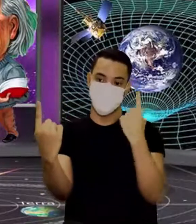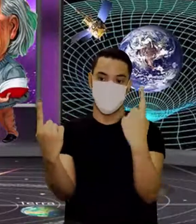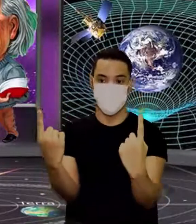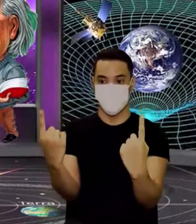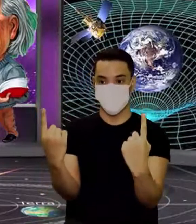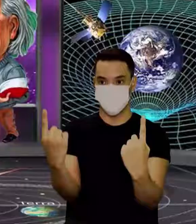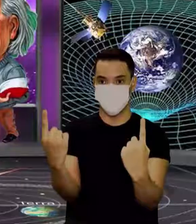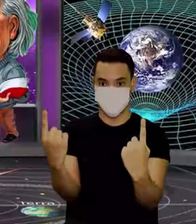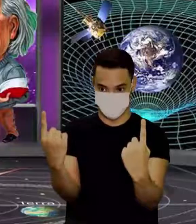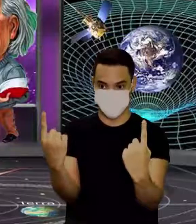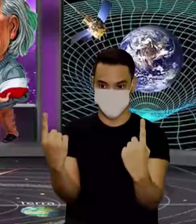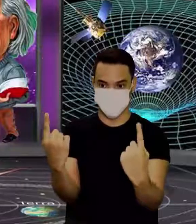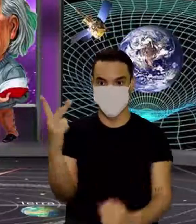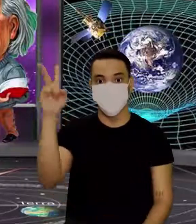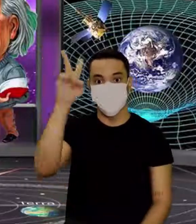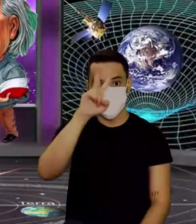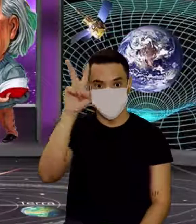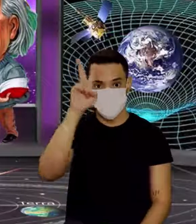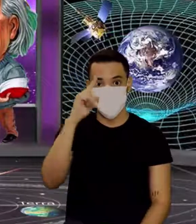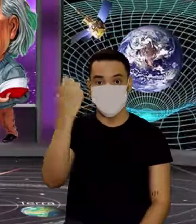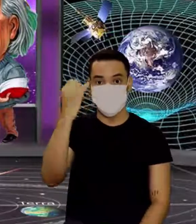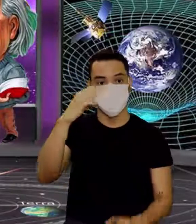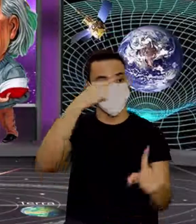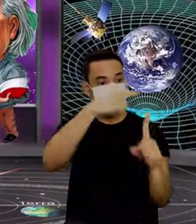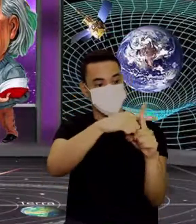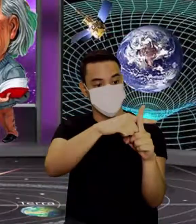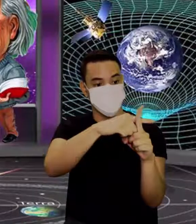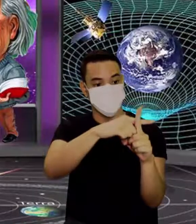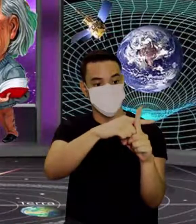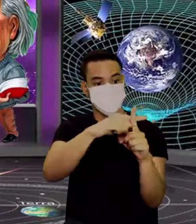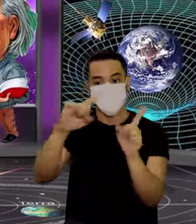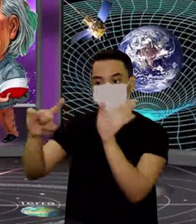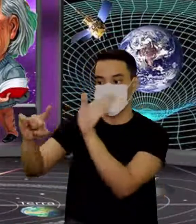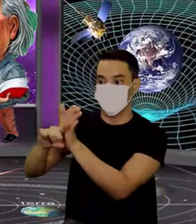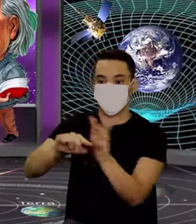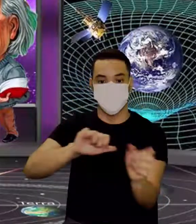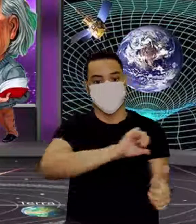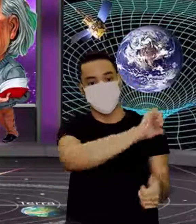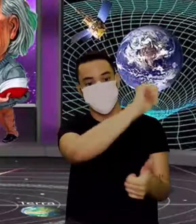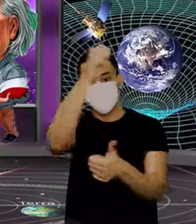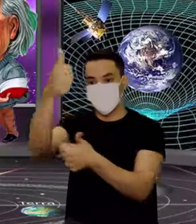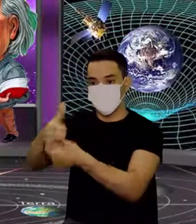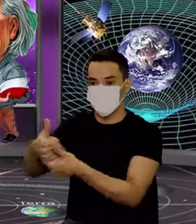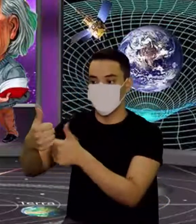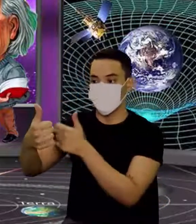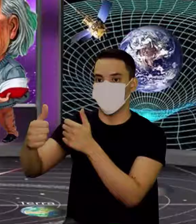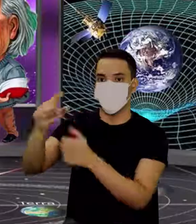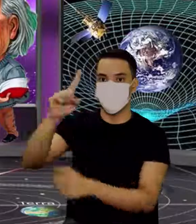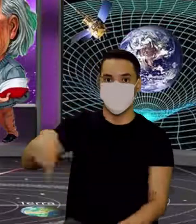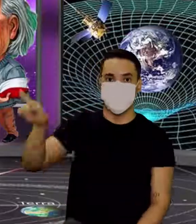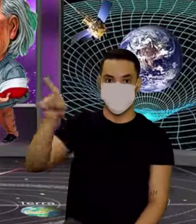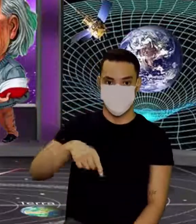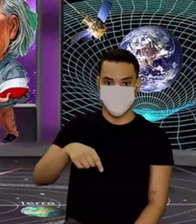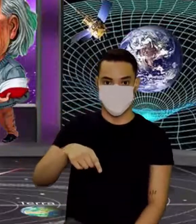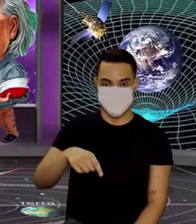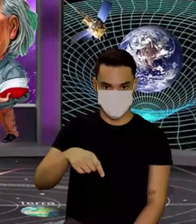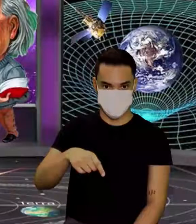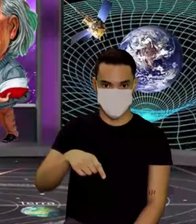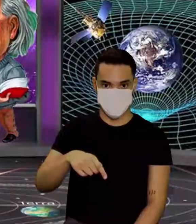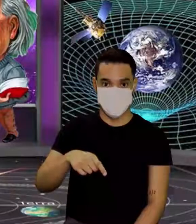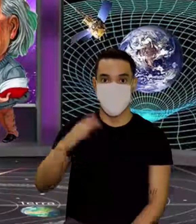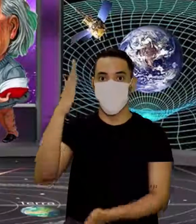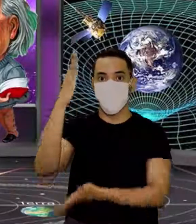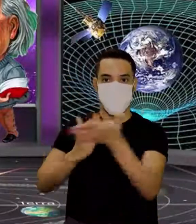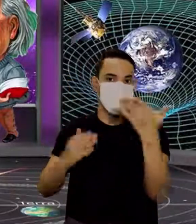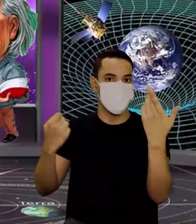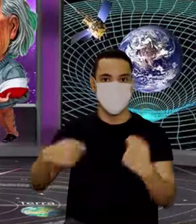outro no outro. Lembra... Um positivo cancela um negativo. Se eu tenho 10 positivos, 5 negativos, a metade